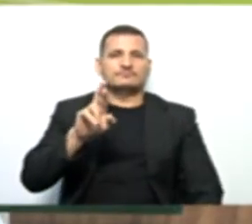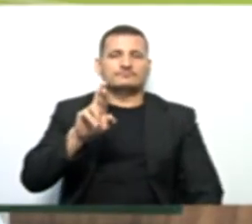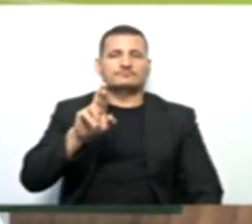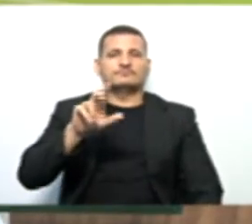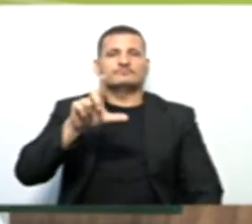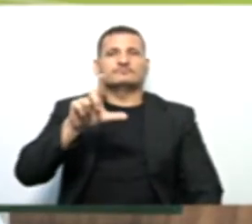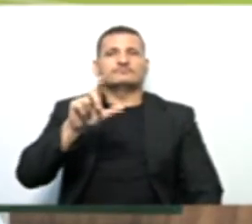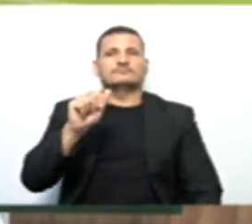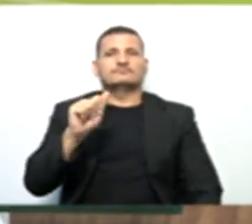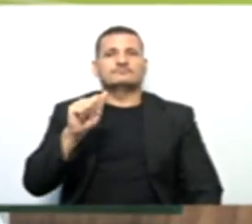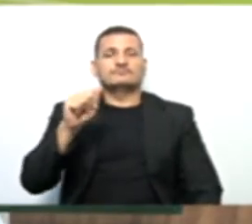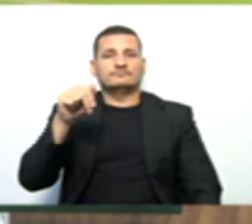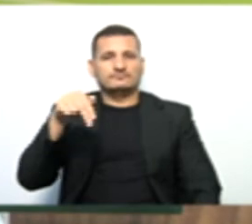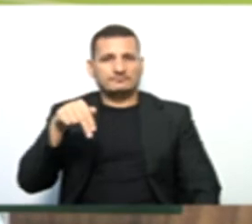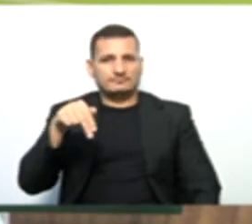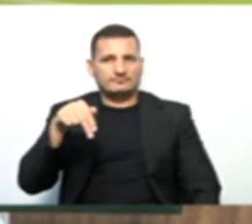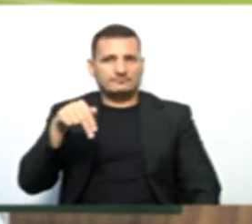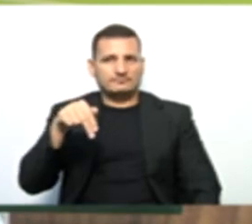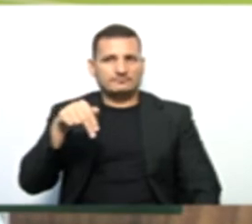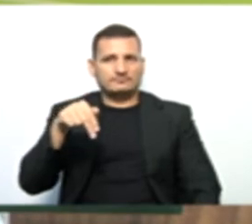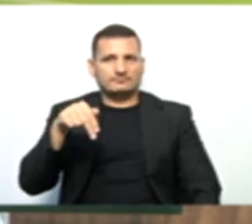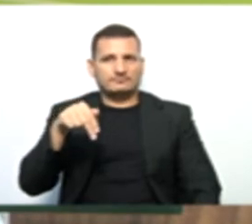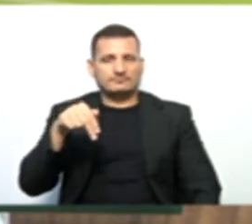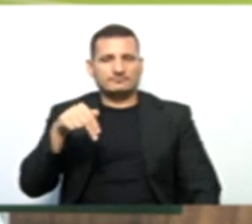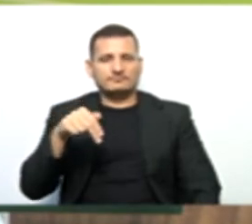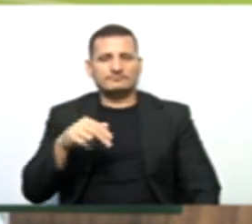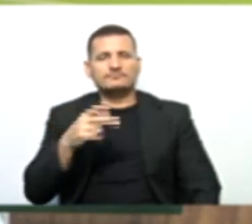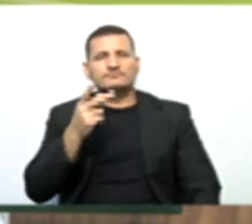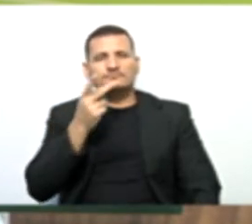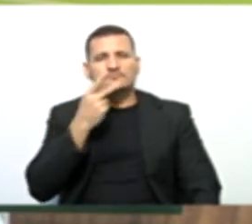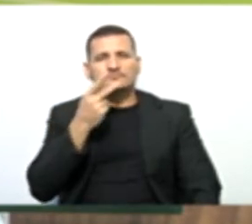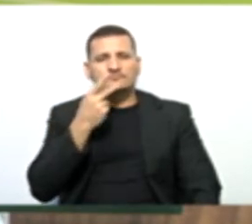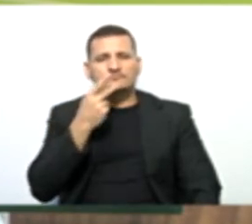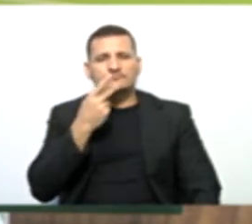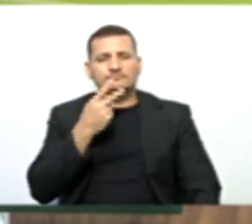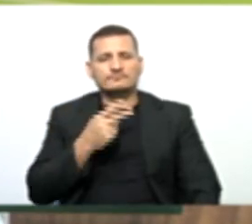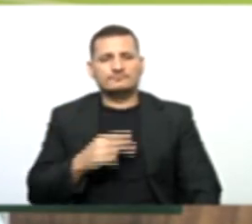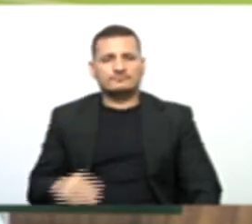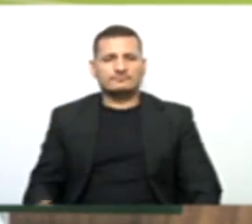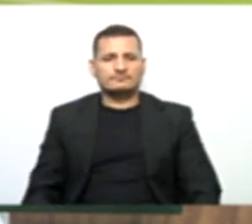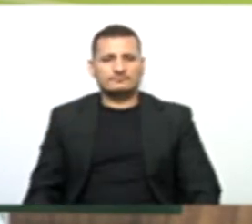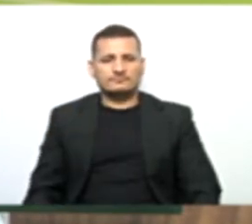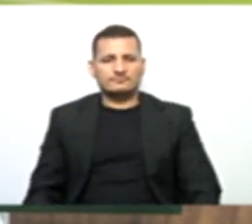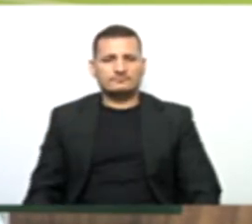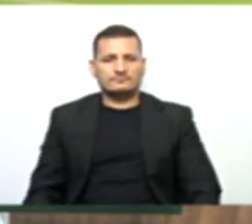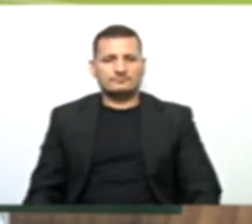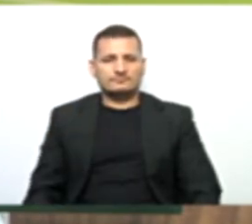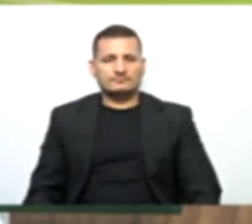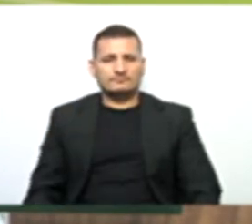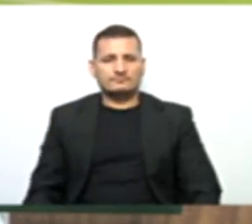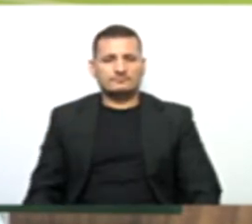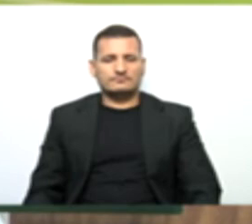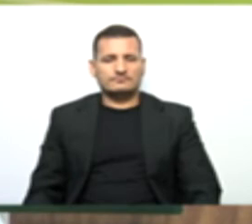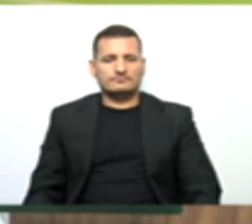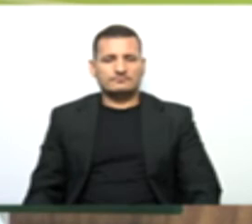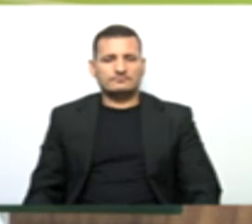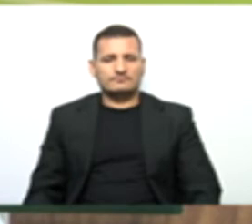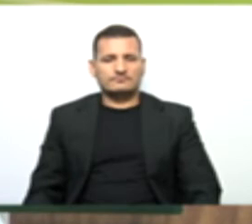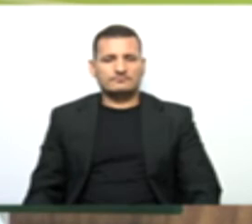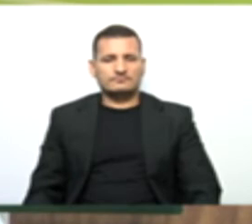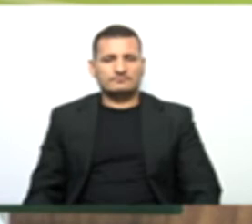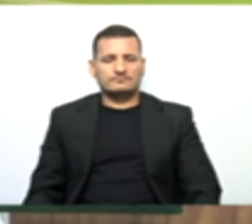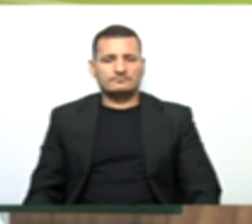Norte, falou: professor, não foi colocado o dormir no